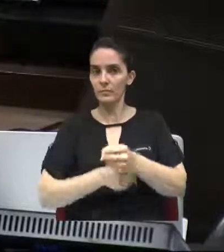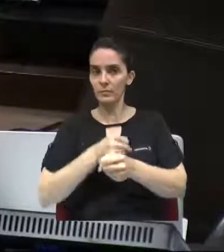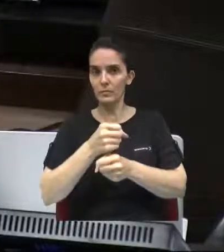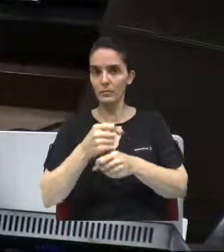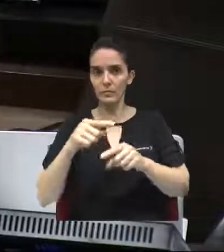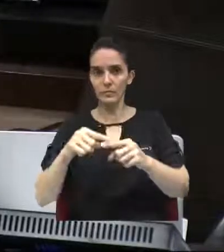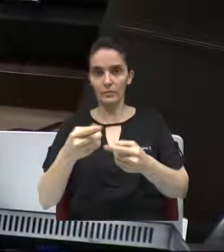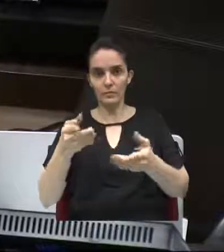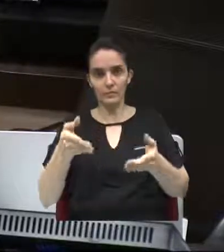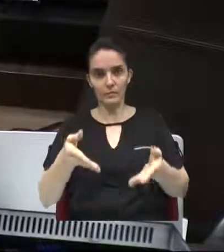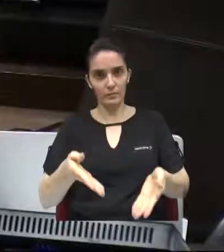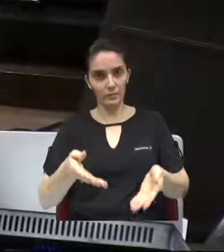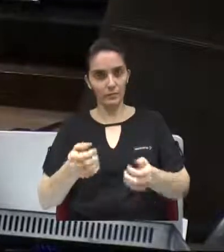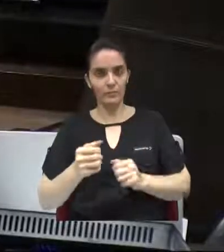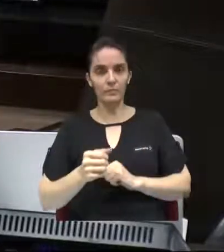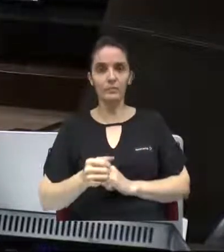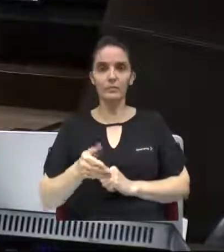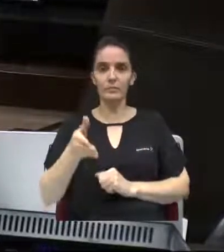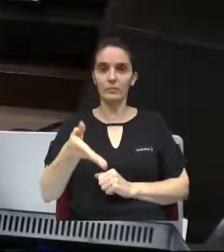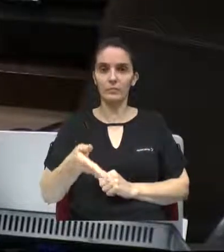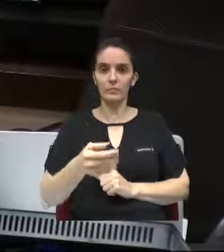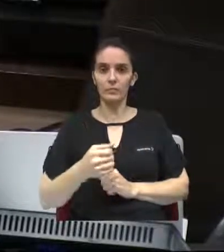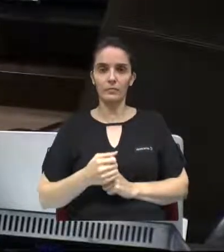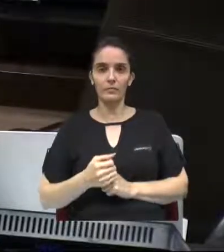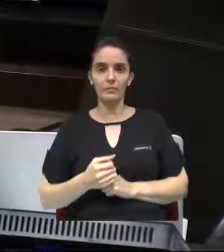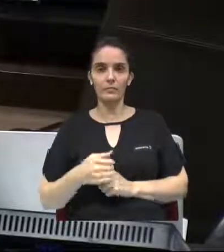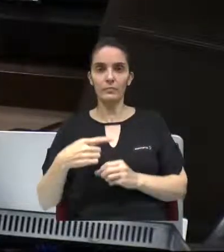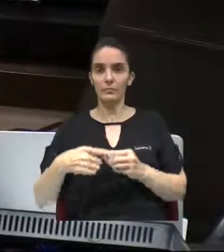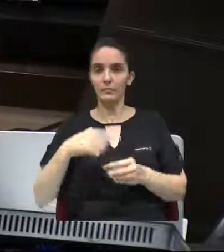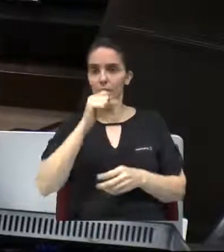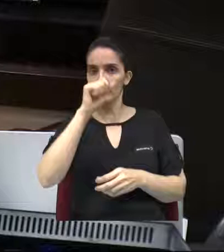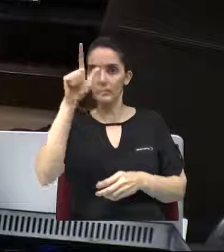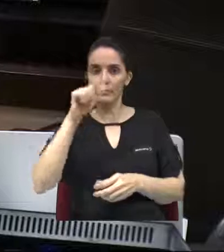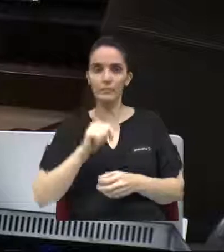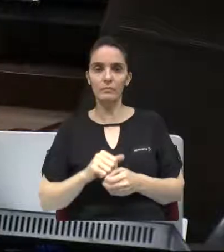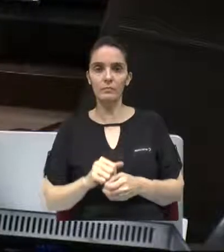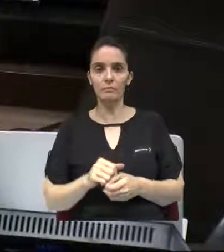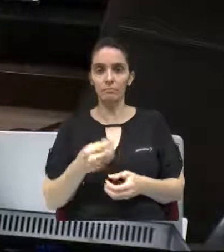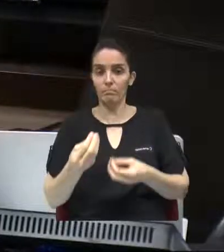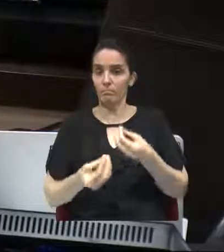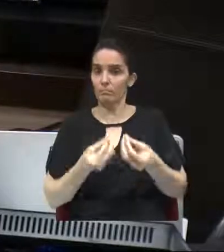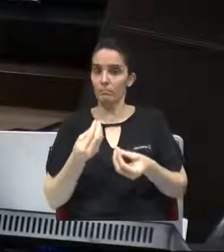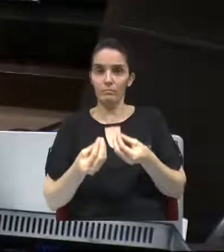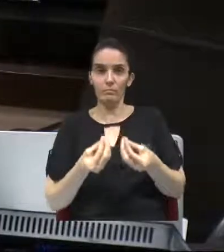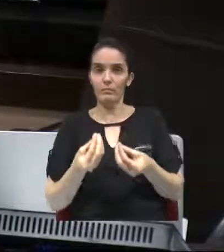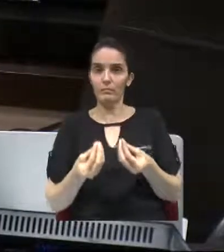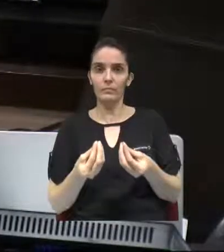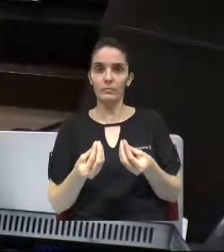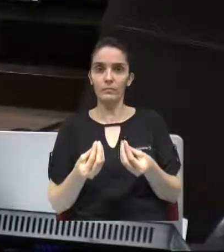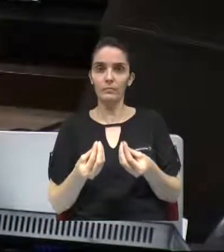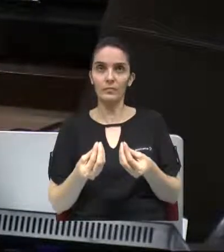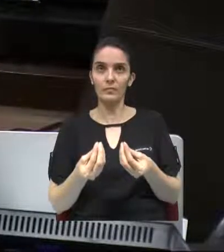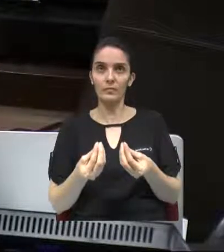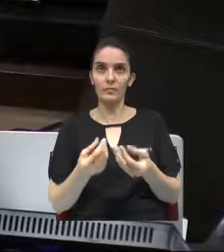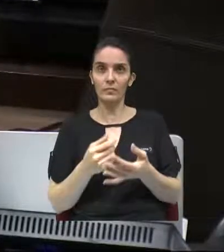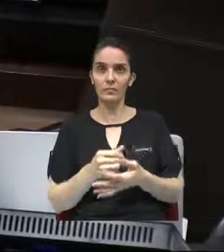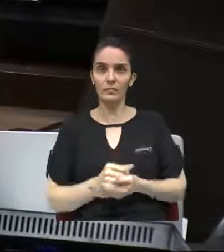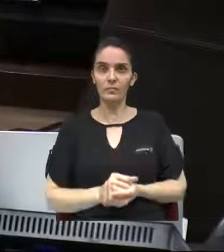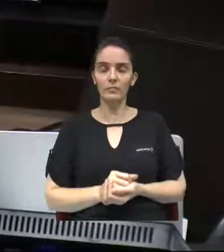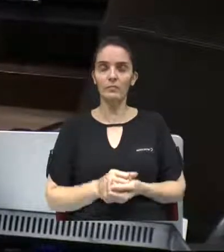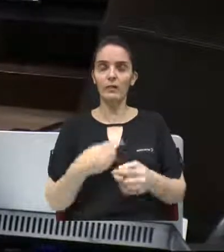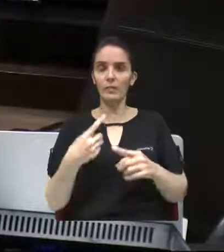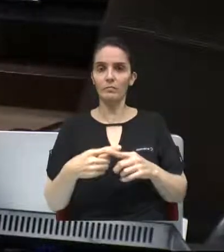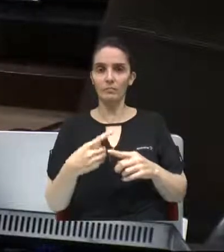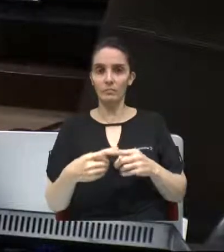hoje, atualmente, na condição que Limeira está, não tem condição de implantar esse bueiro inteligente, de nenhuma forma, porque o